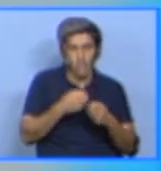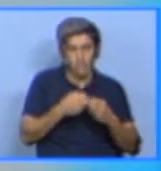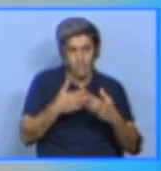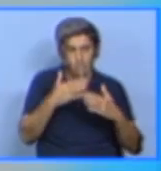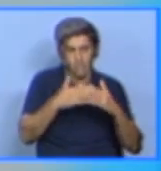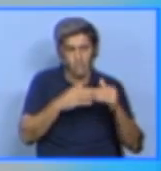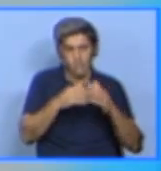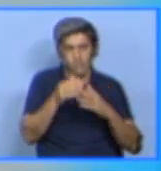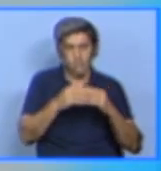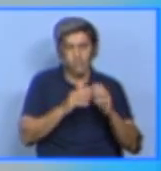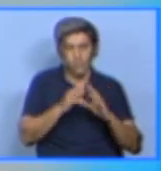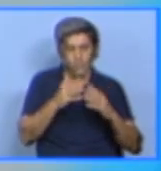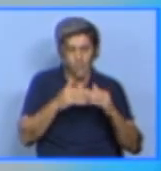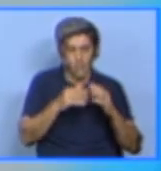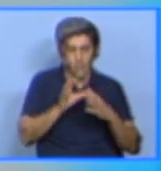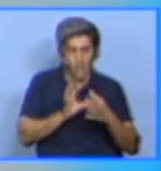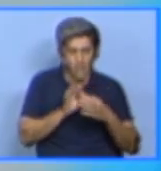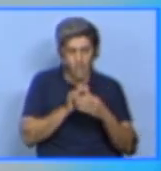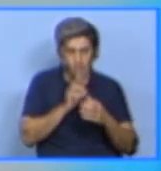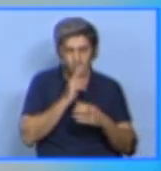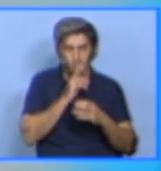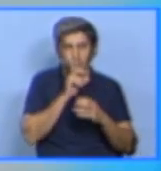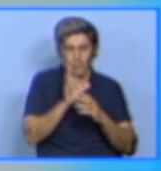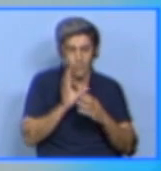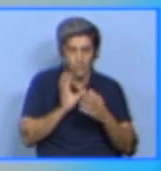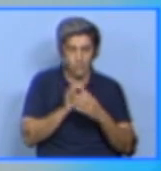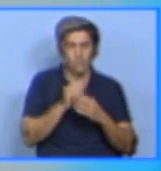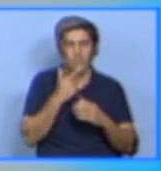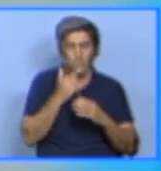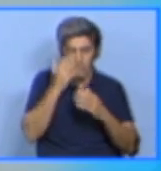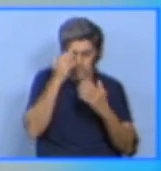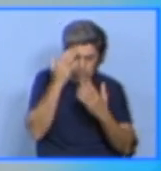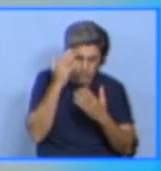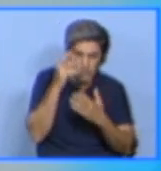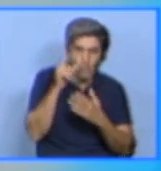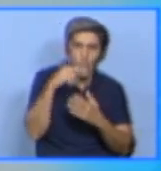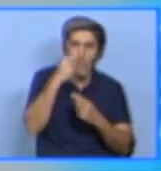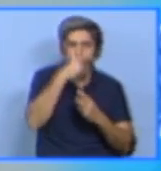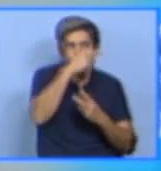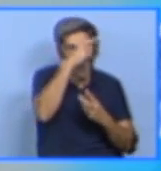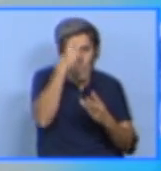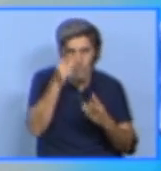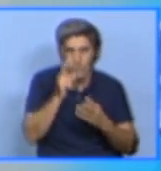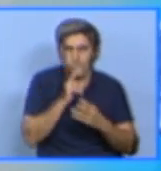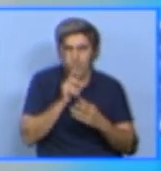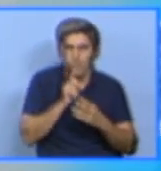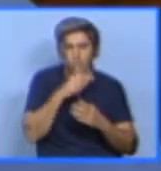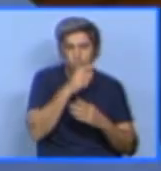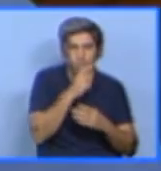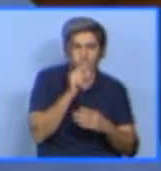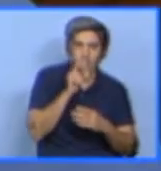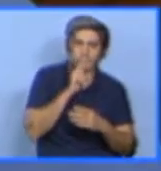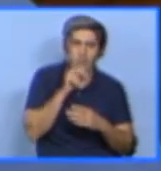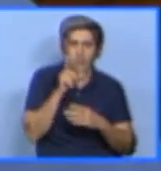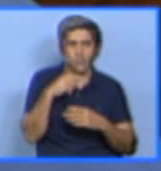consolidando, há uma maturidade até de ligação com a Nossa Senhora, que eles têm imensa devoção a outras devoções que não é Fátima, mas Fátima